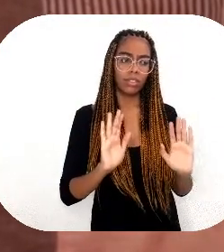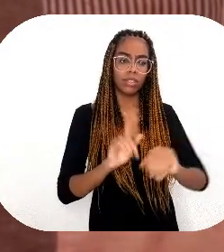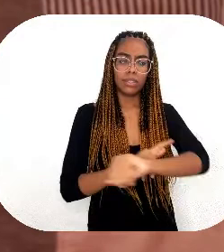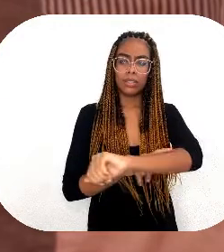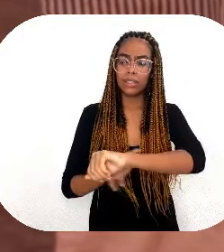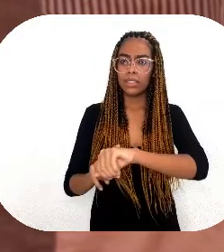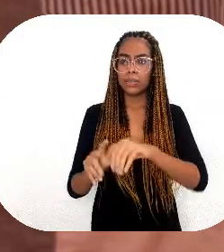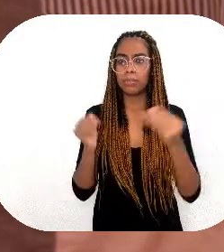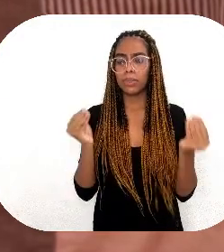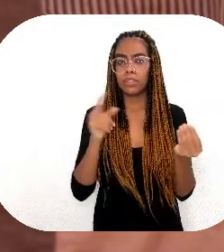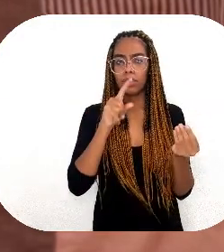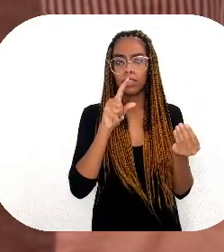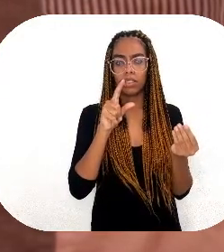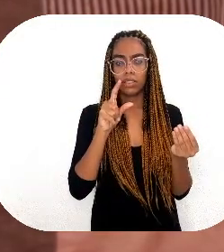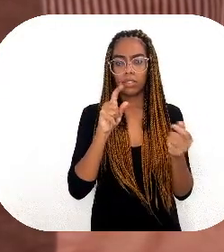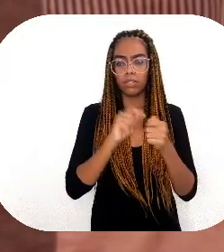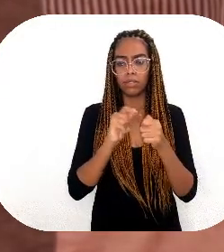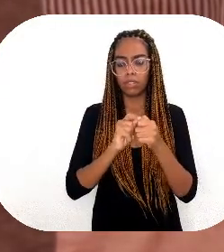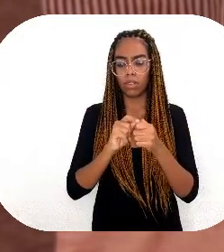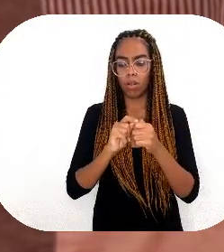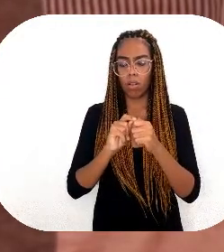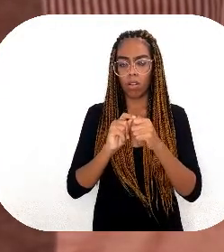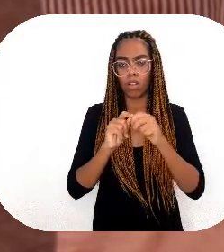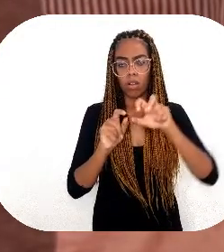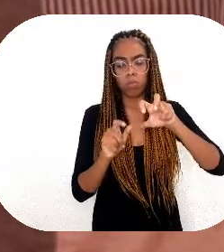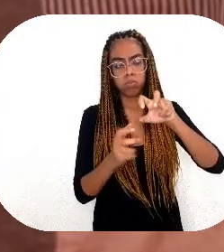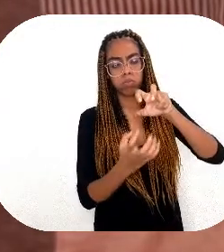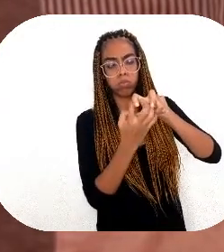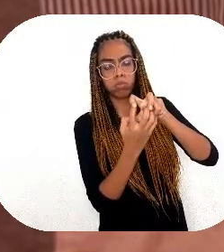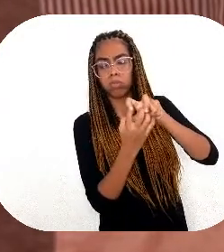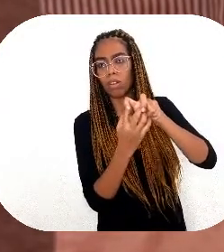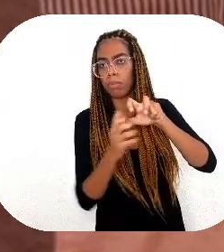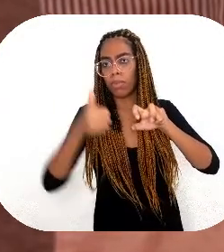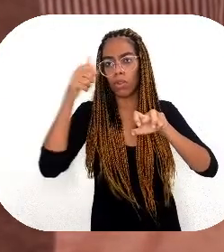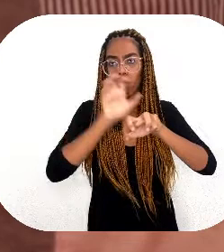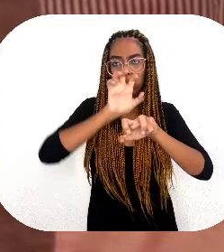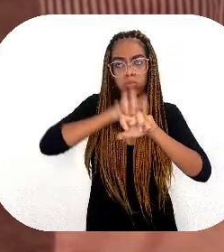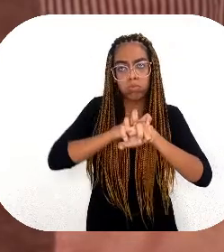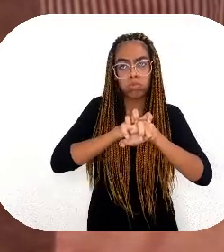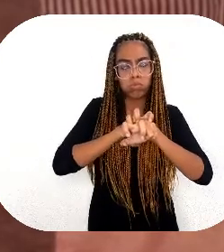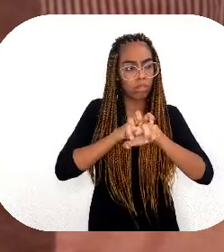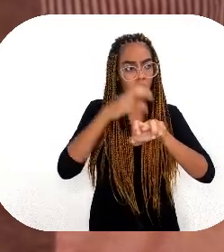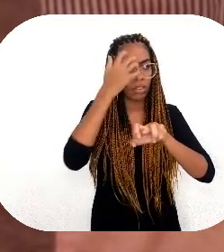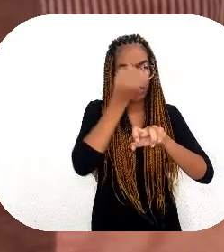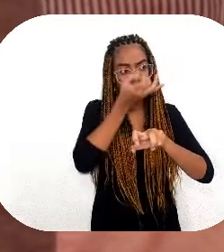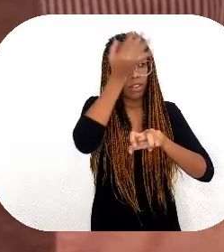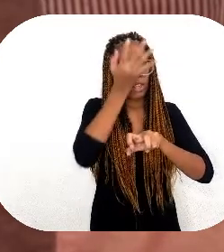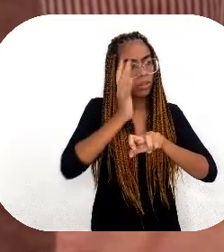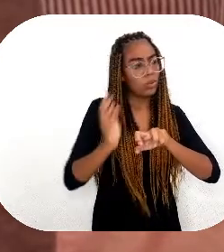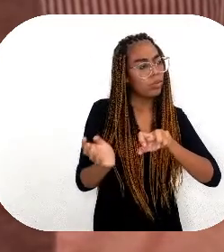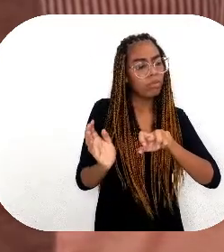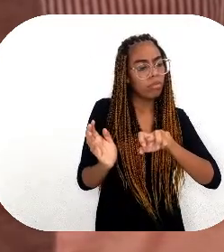É, mas por que você não pega a cabaça e ao invés de amarrar na barriga, não amarrar